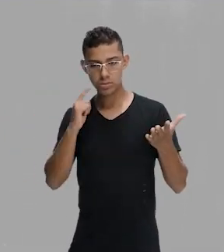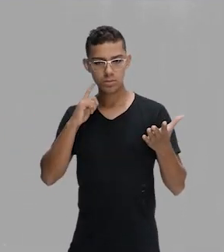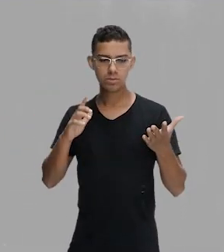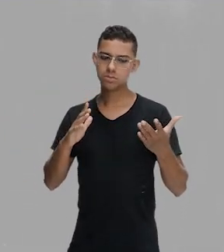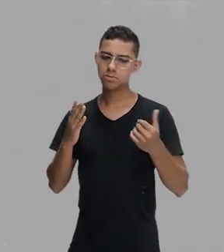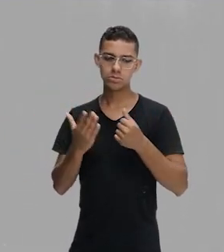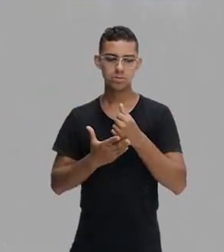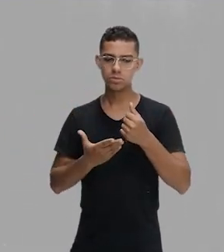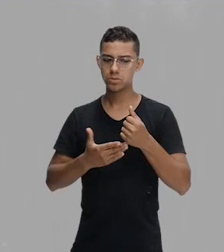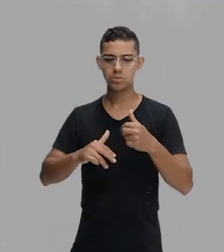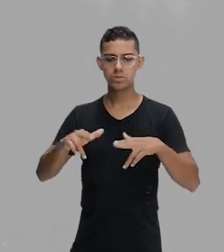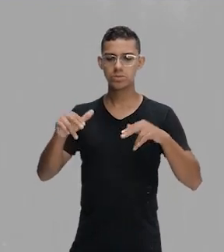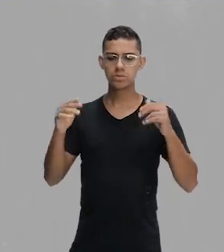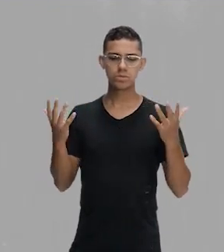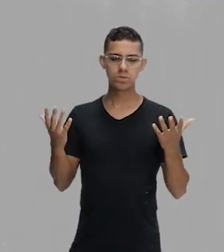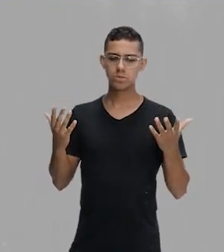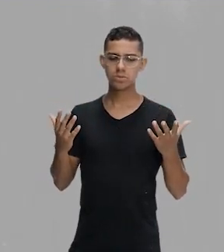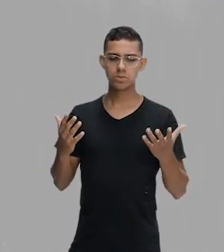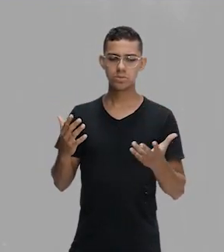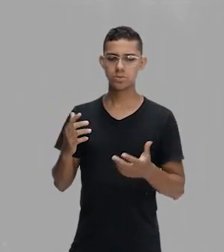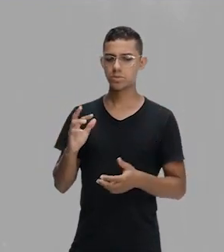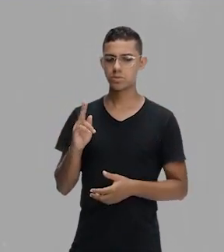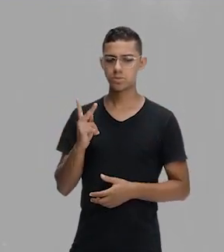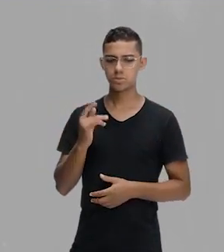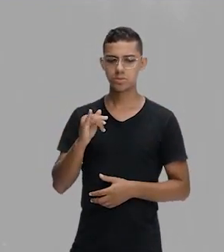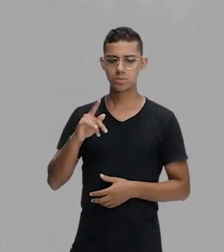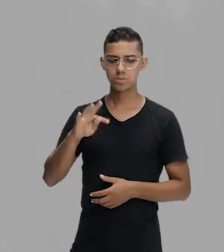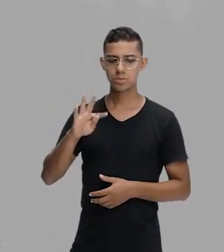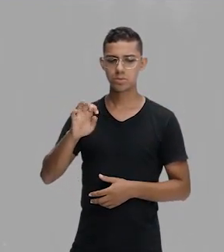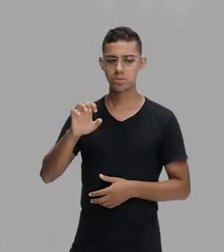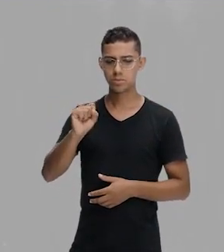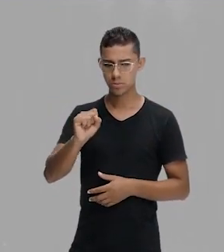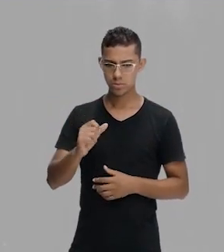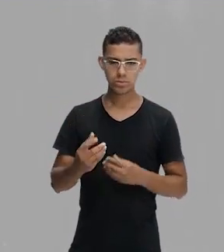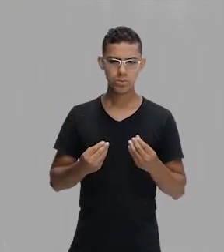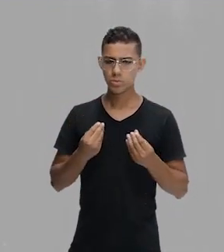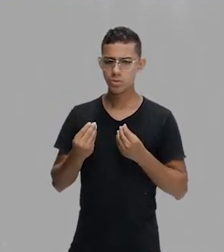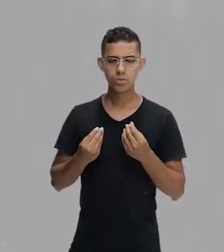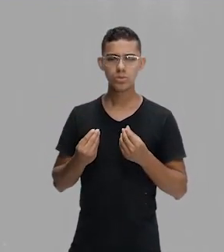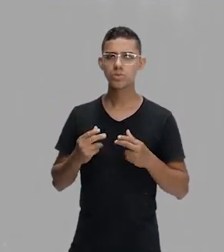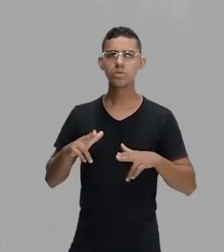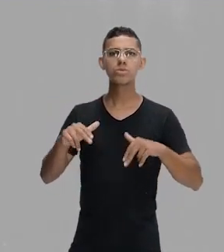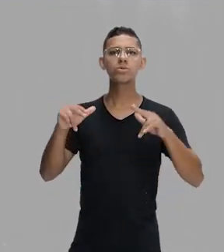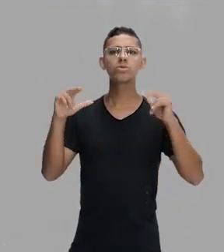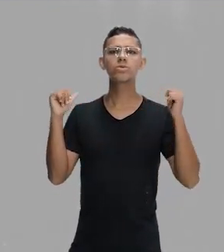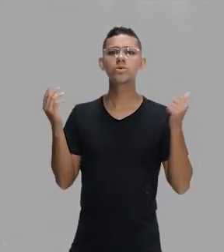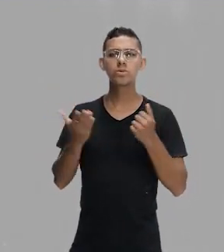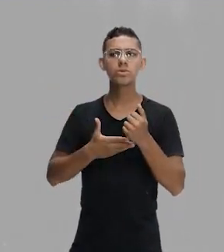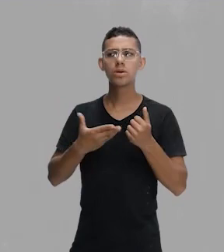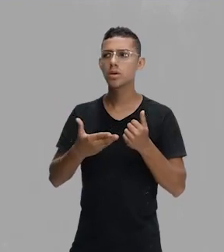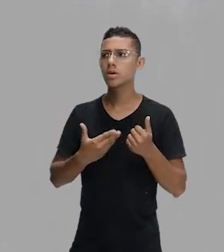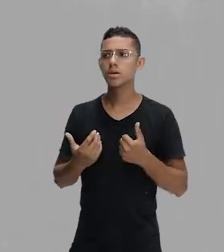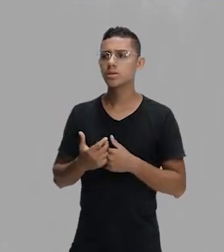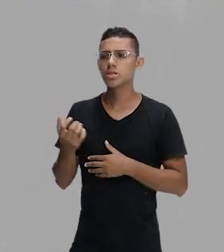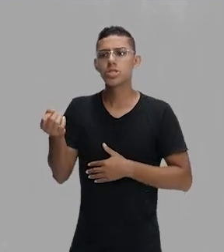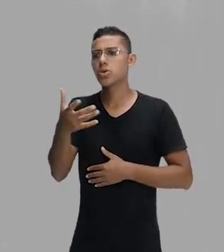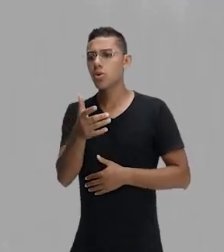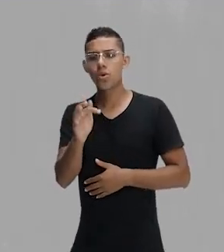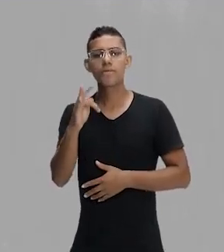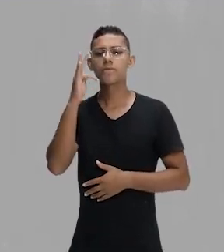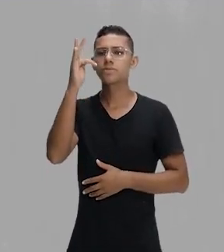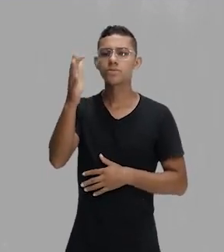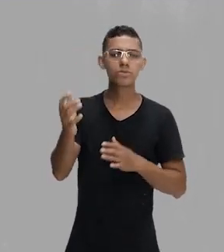D. Eu não posso considerar a letra D como certa. Como é que as conclusões não podem servir de bases para novas